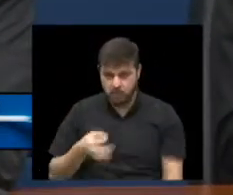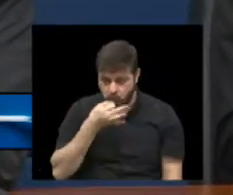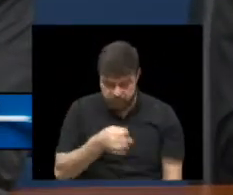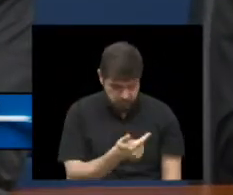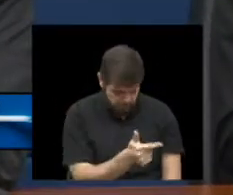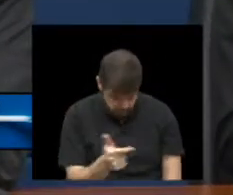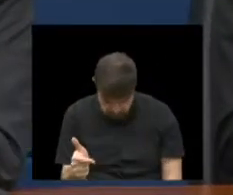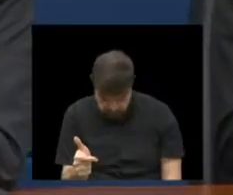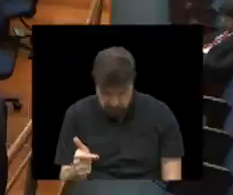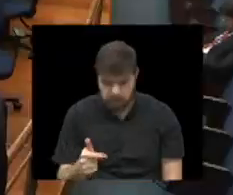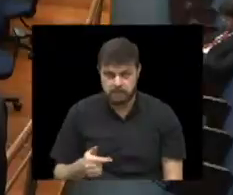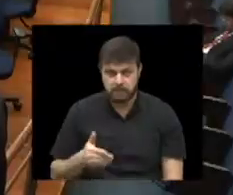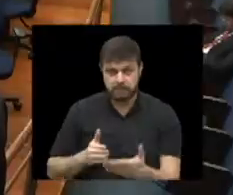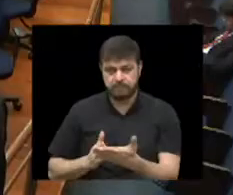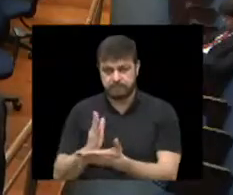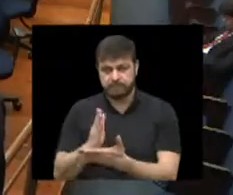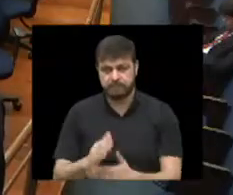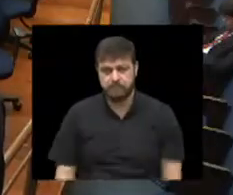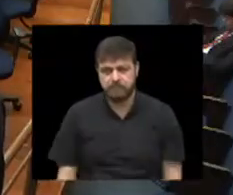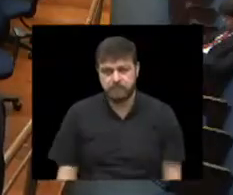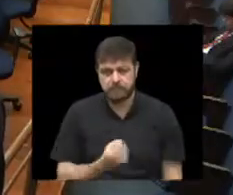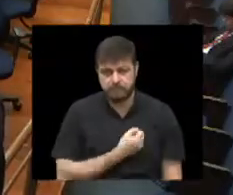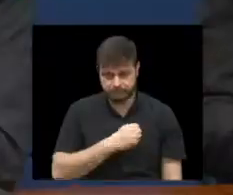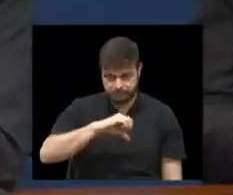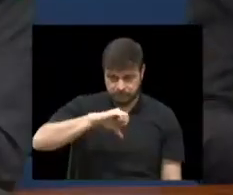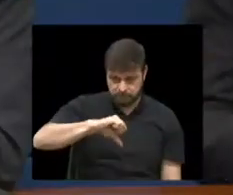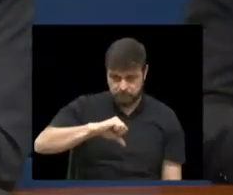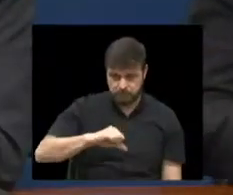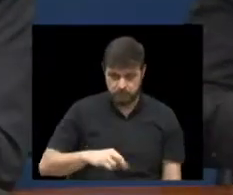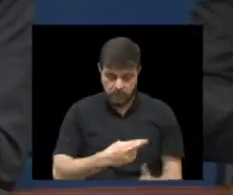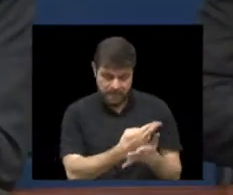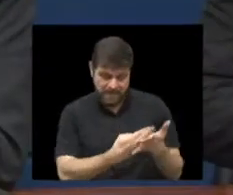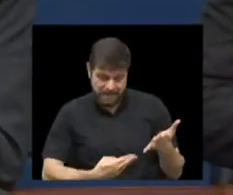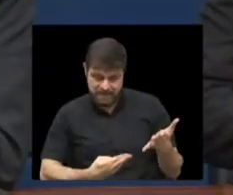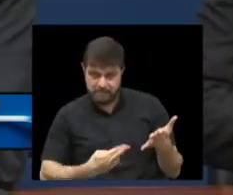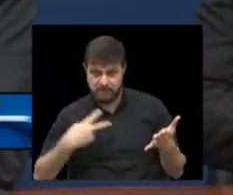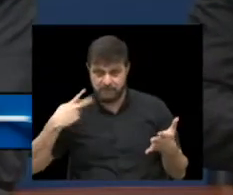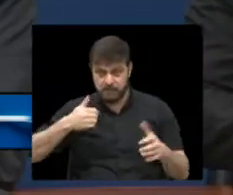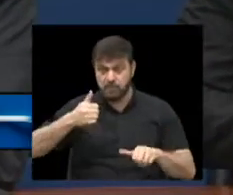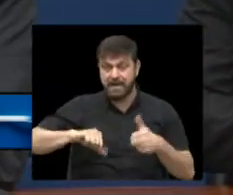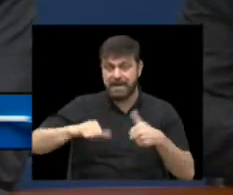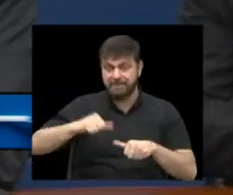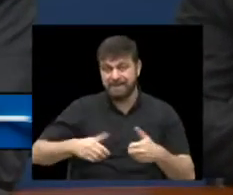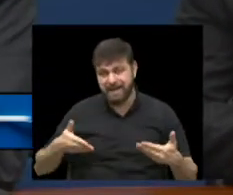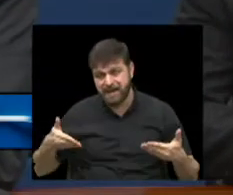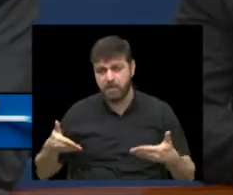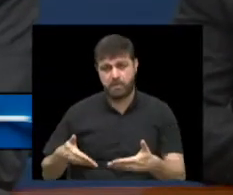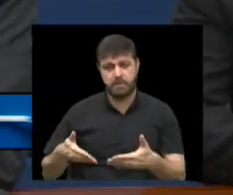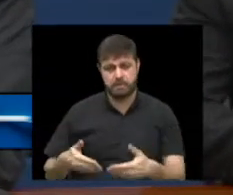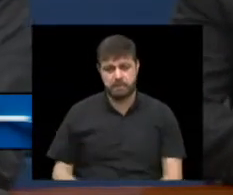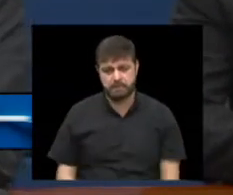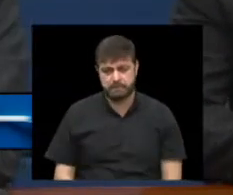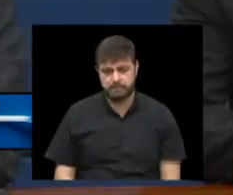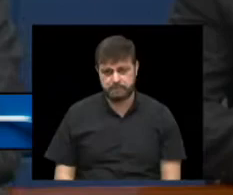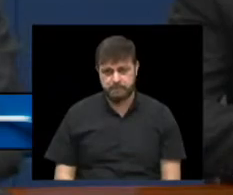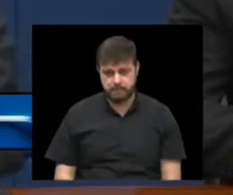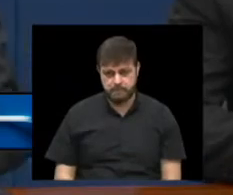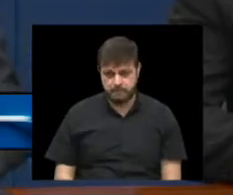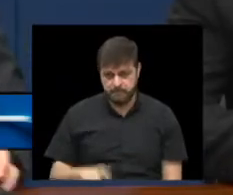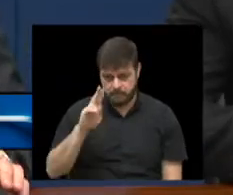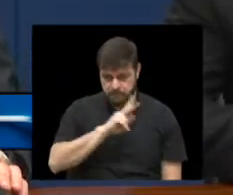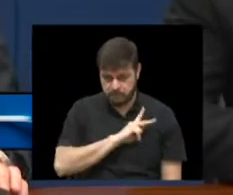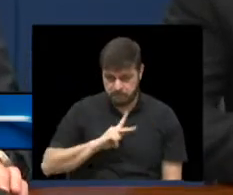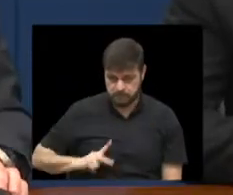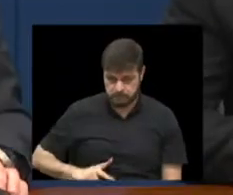favoráveis permanecem como estão, aprovado. Item 9, matérias lidas no expediente, sujeito à deliberação do plenário. Vereador Pastor Elias. Senhor